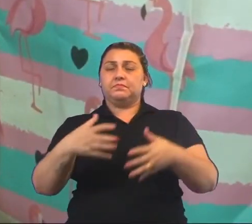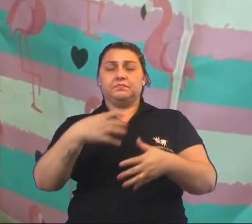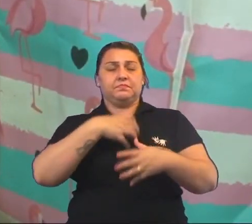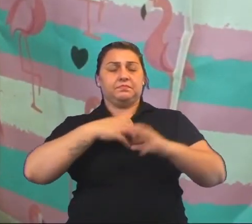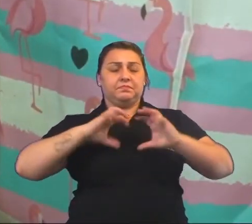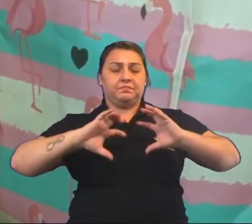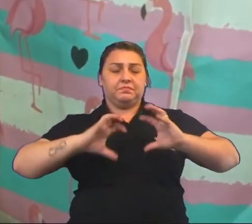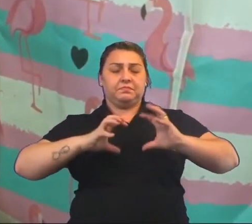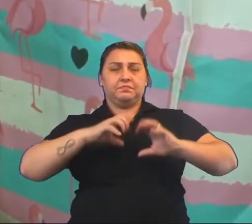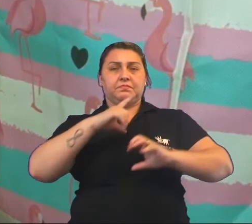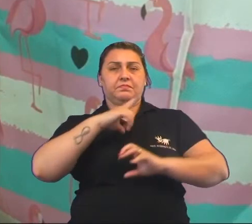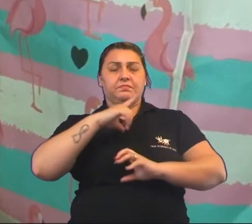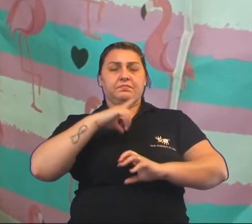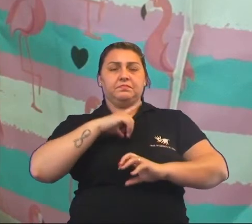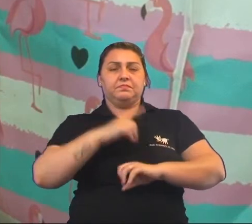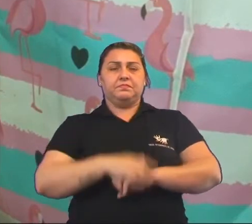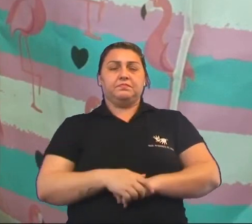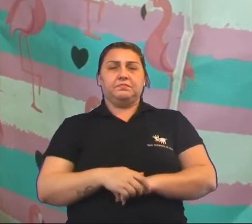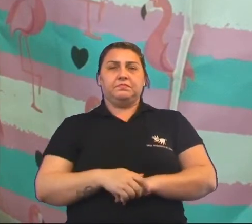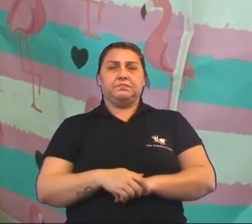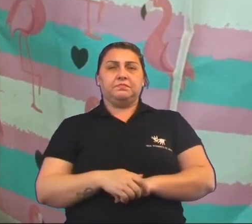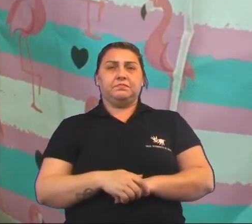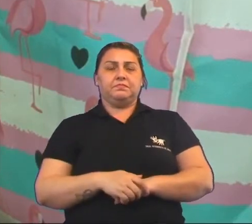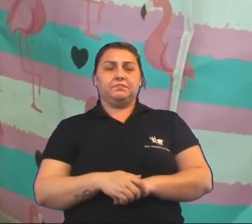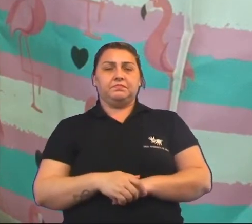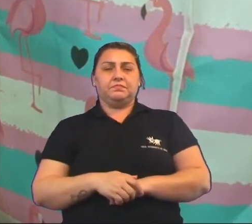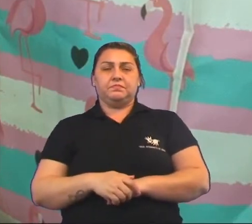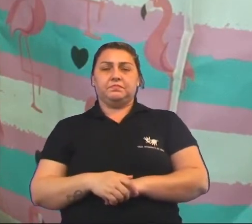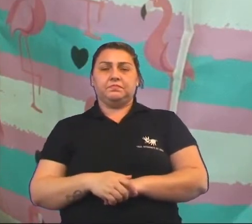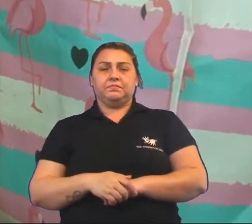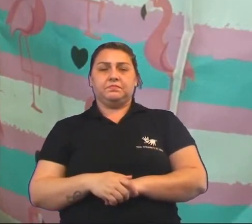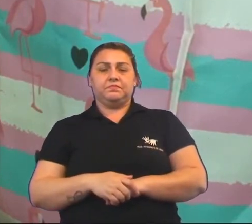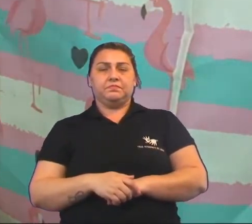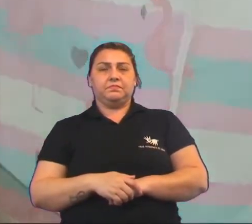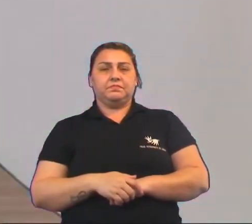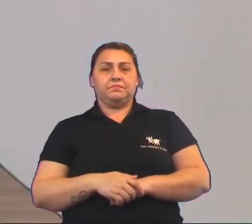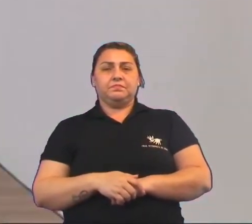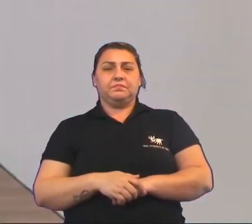bola tem? A bola, ela é arredondada. Muito bem.